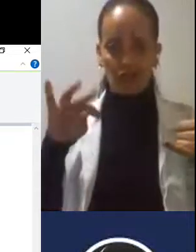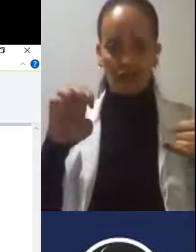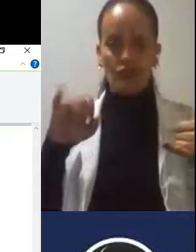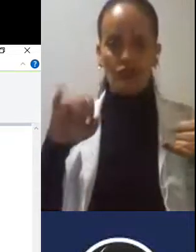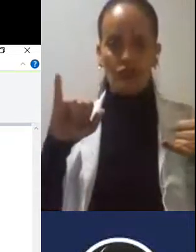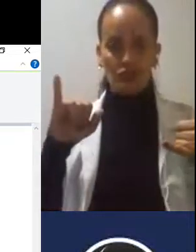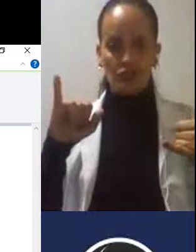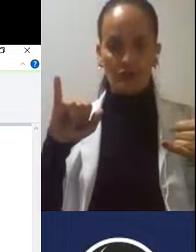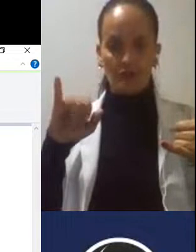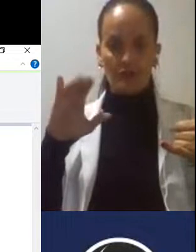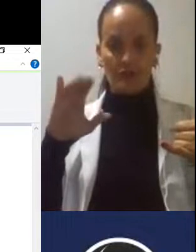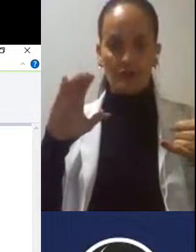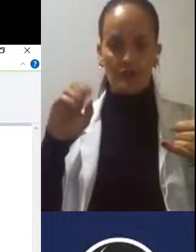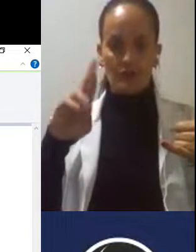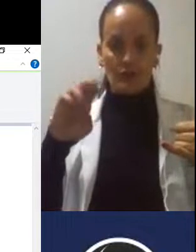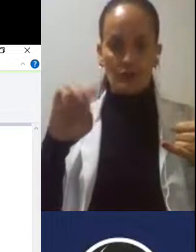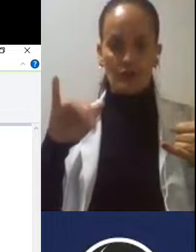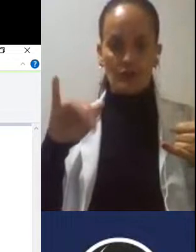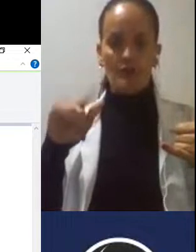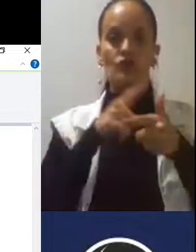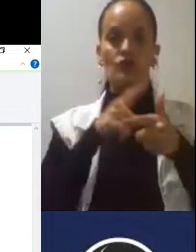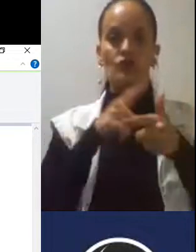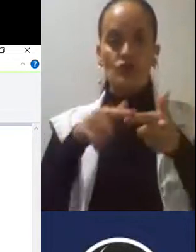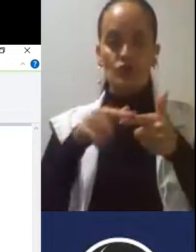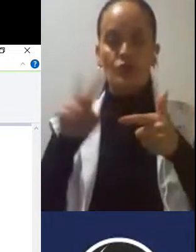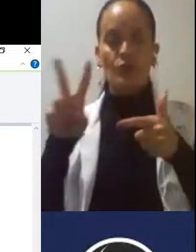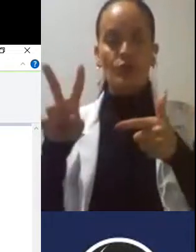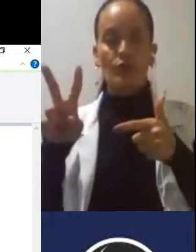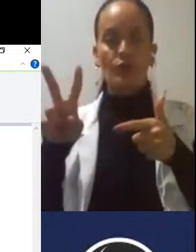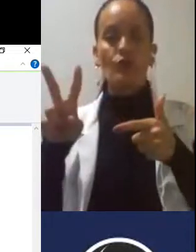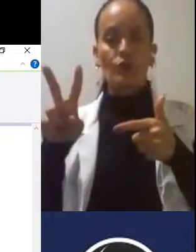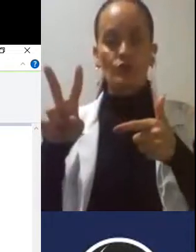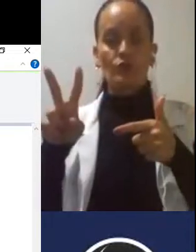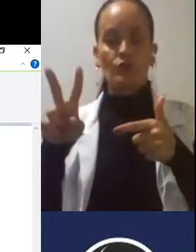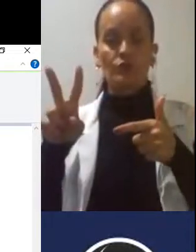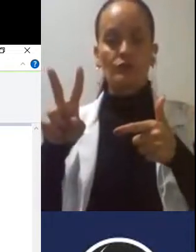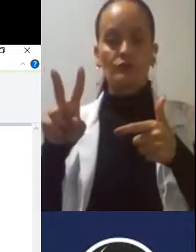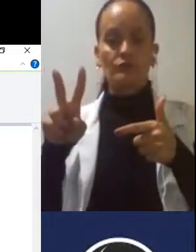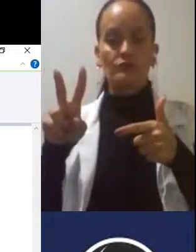agora? 50. Então, eu diminuí a resistência pela metade, 50 ohms.